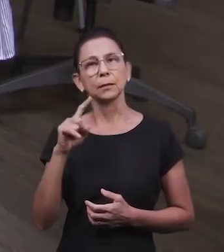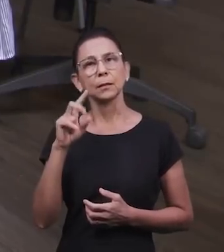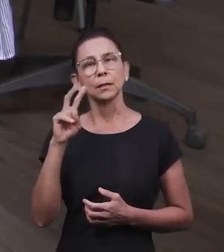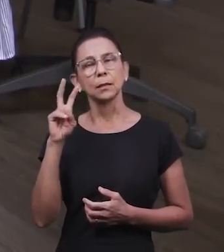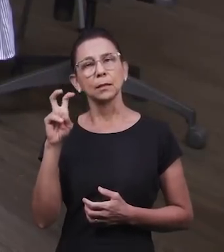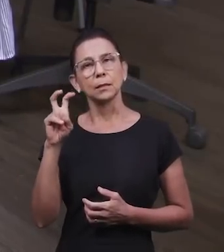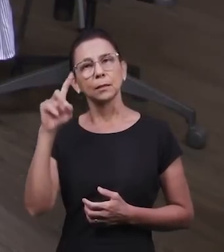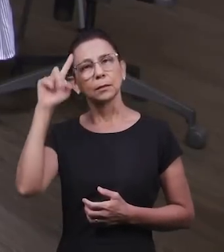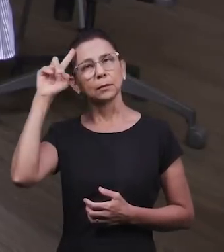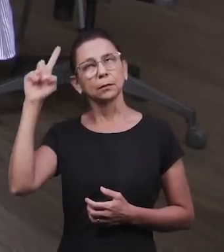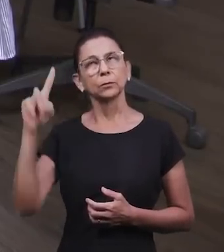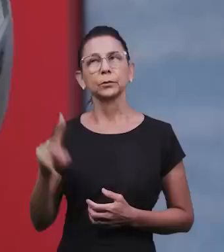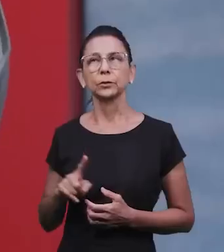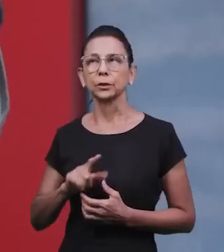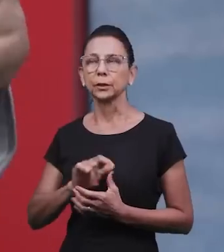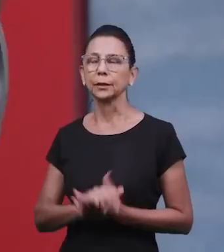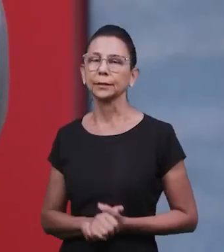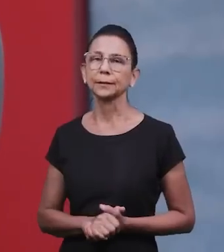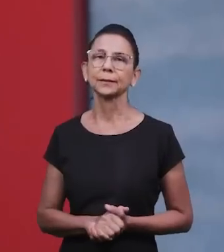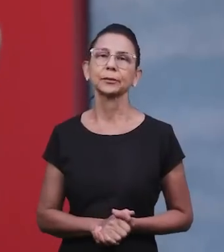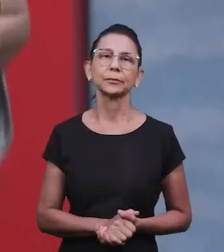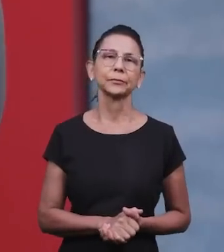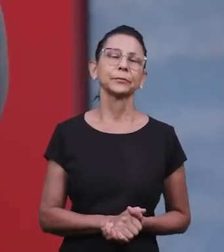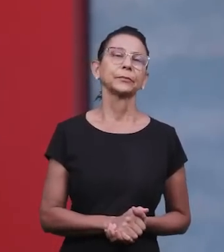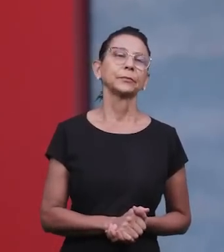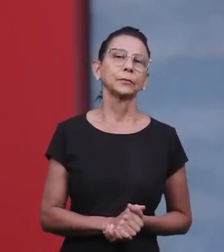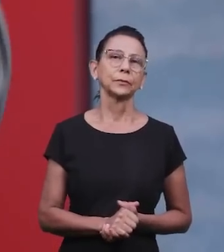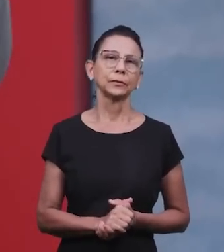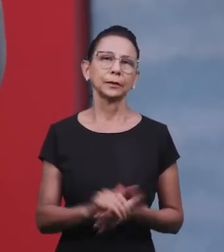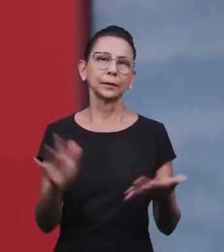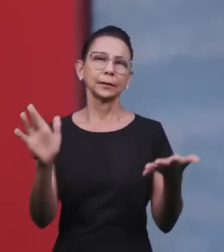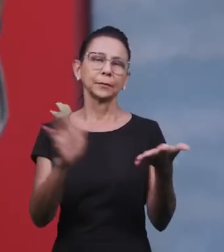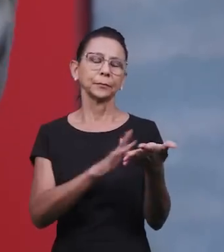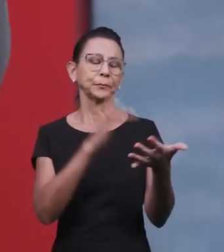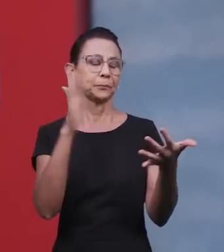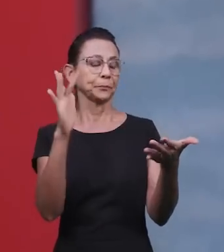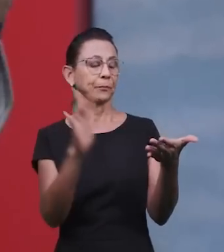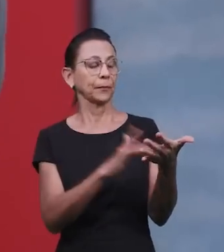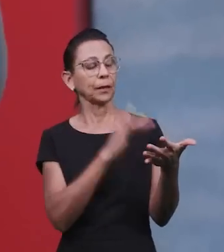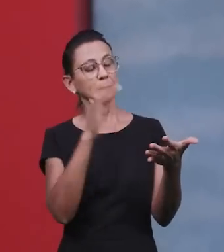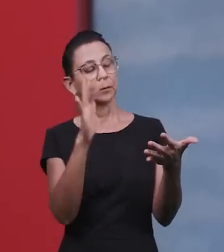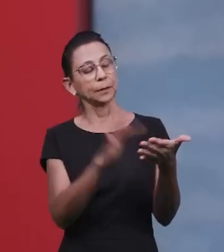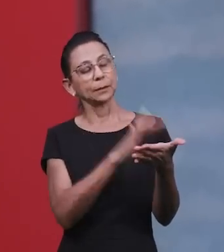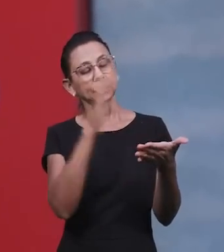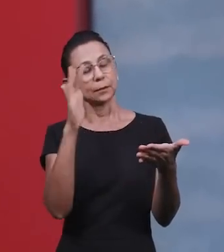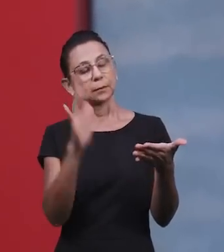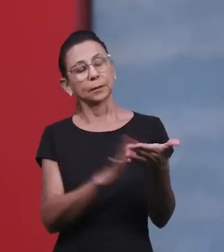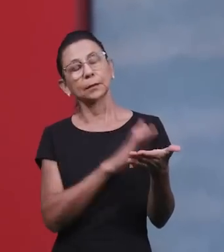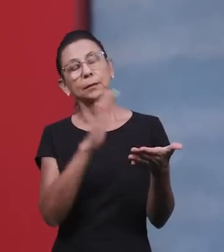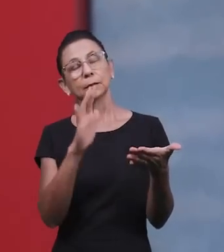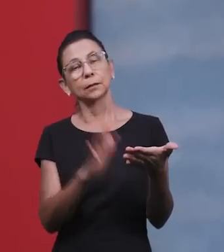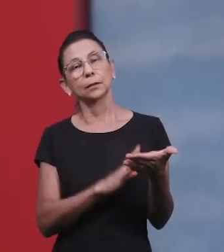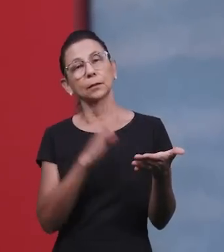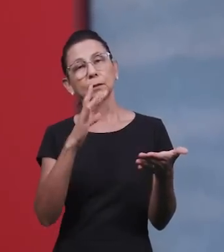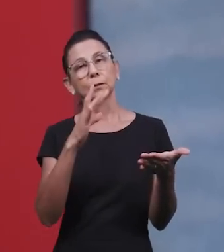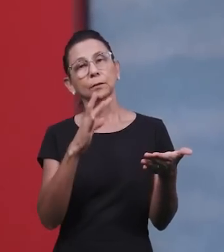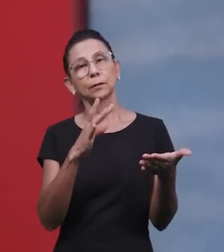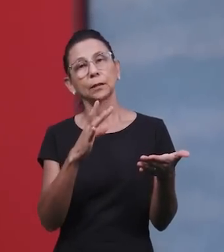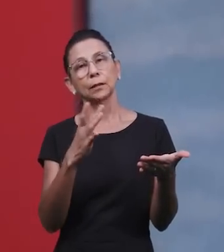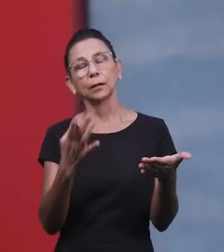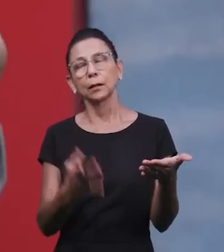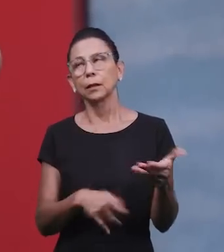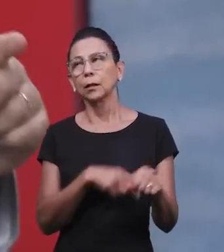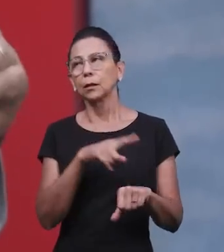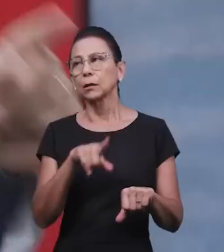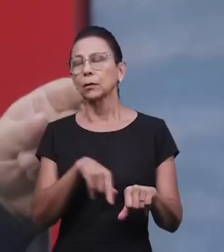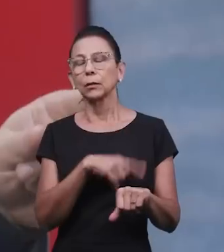aqui, eu falo do grande dedão gordo, que a gente fica passando o dedo assim, e fica passando e passando e passando horas e horas e horas. E aí,